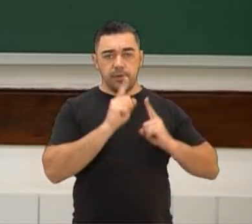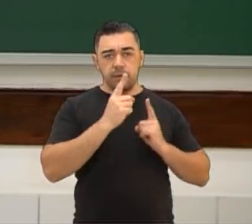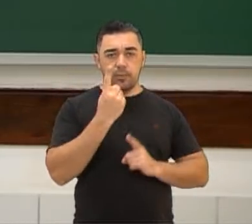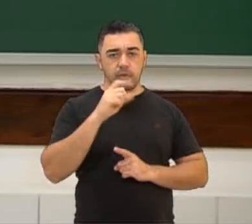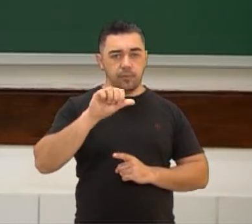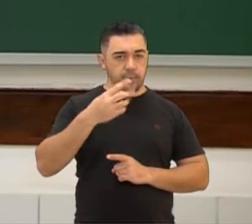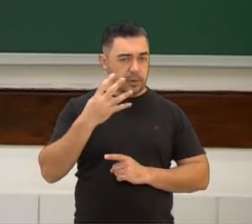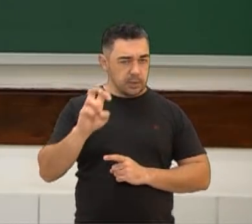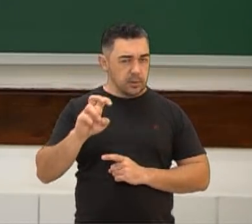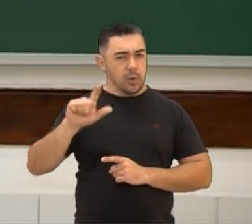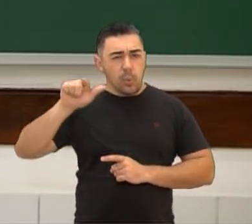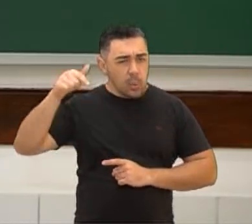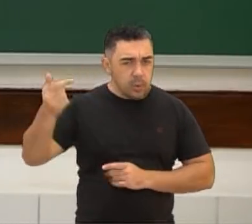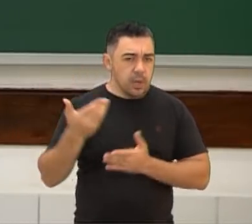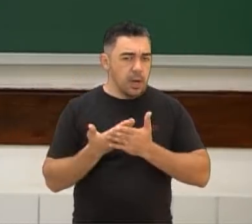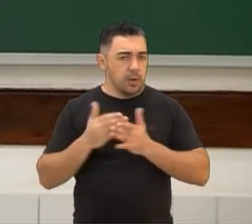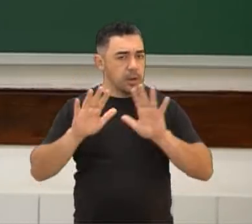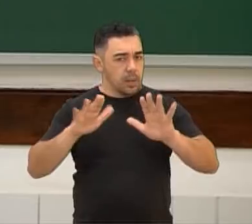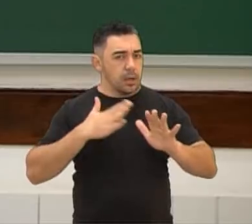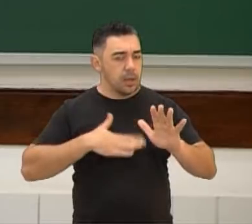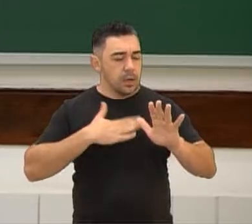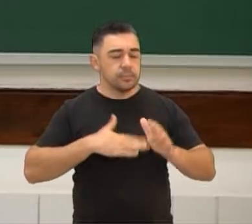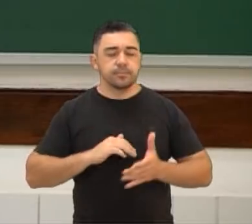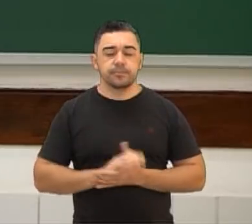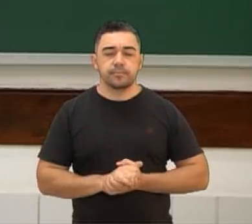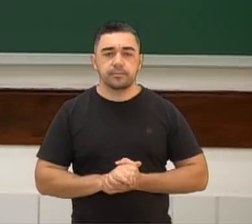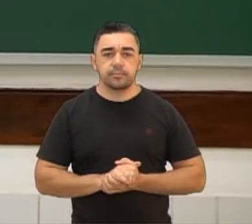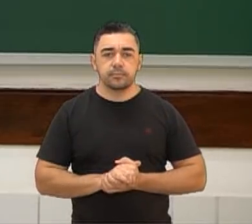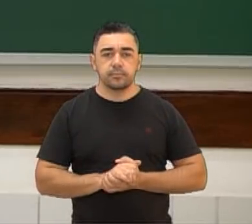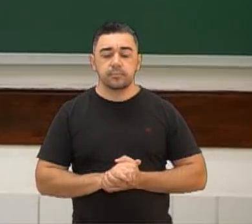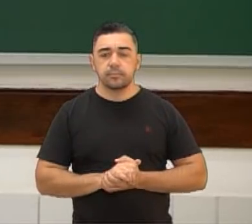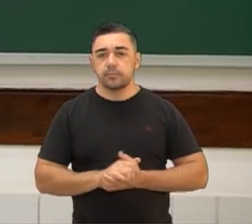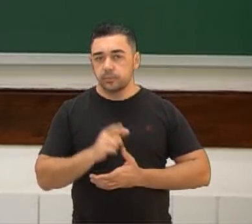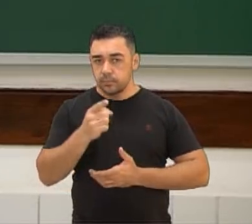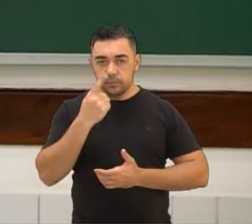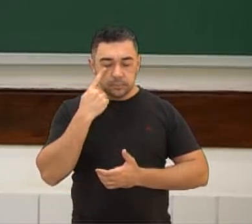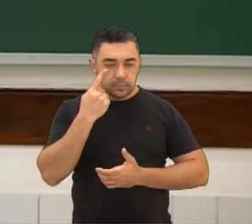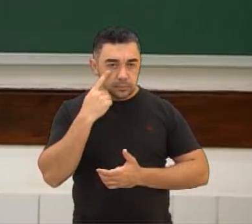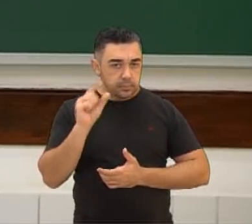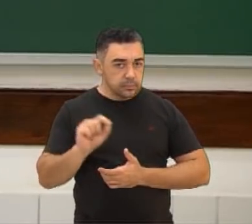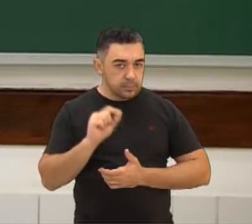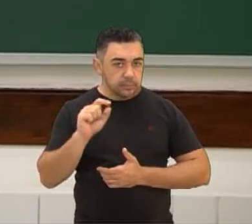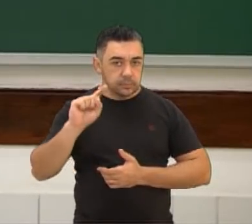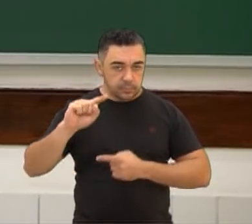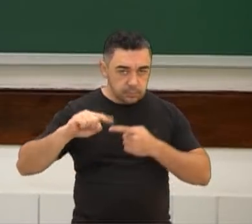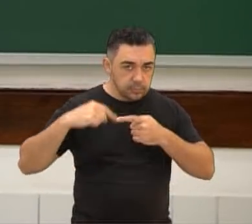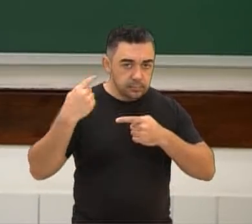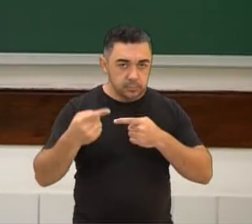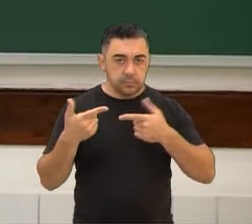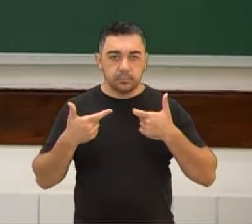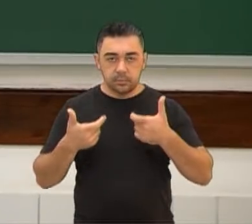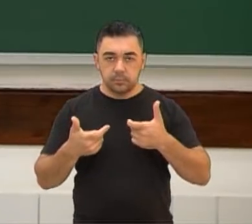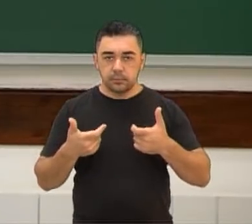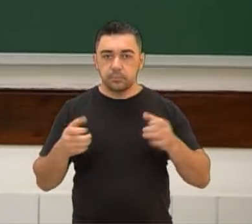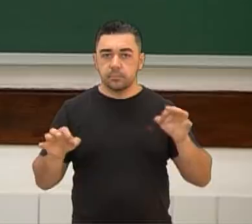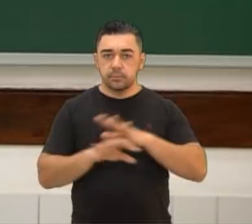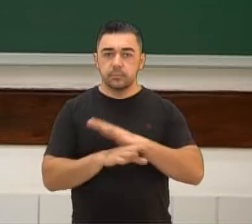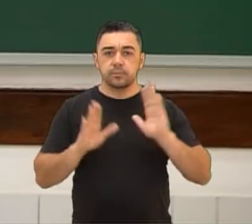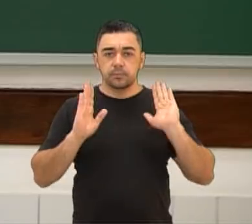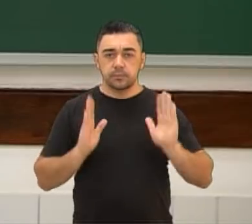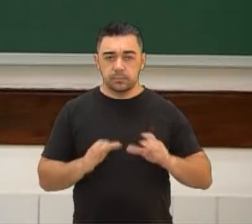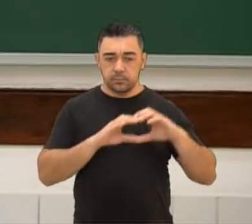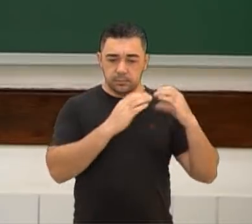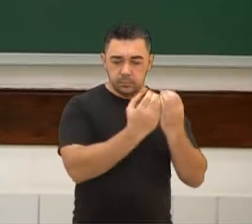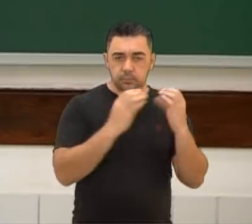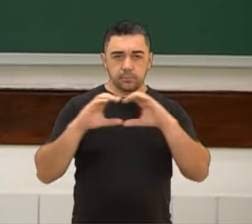Mas esse é assunto para outra aula, relaxe. Ei, então você viu, pós-guerra, guerra terminada, decisões tomadas